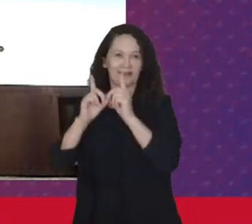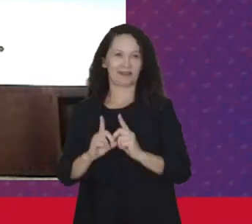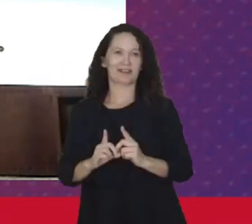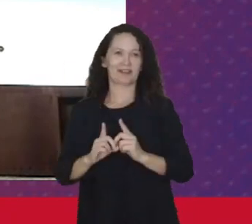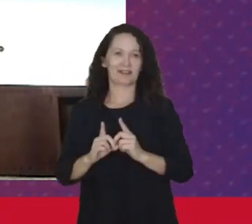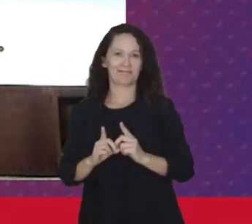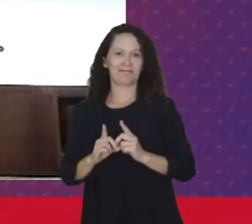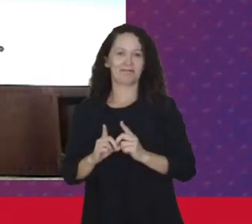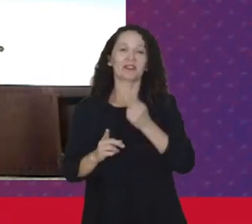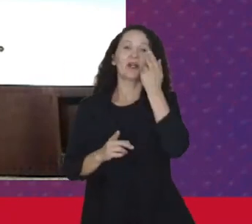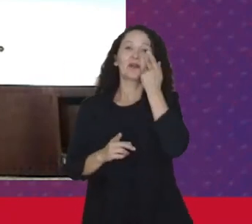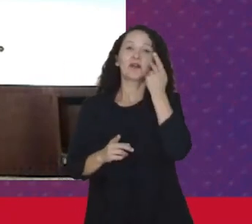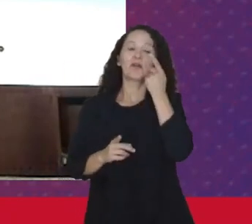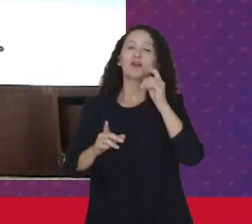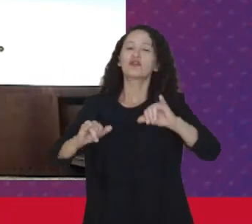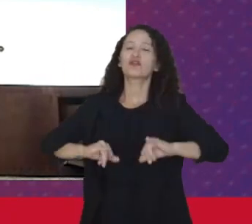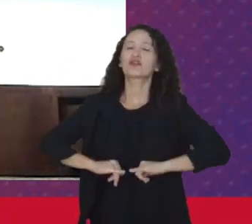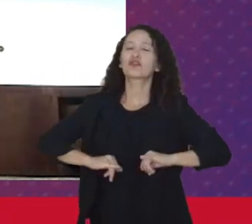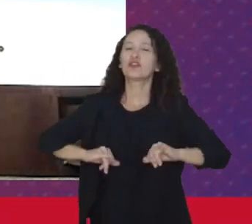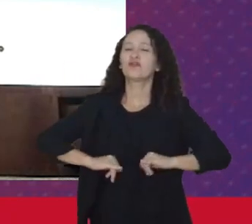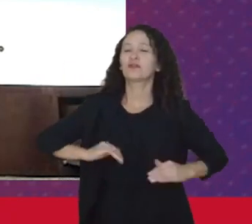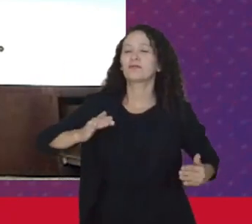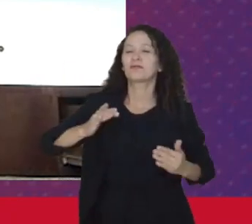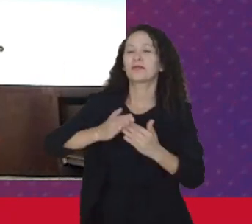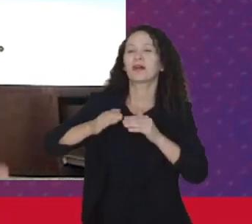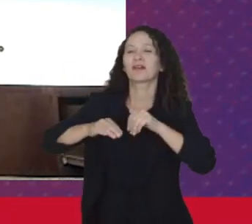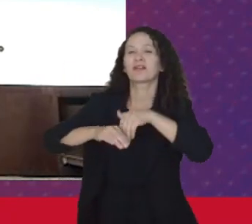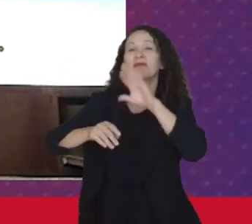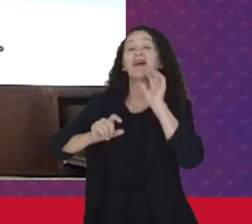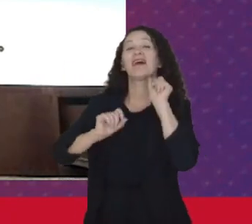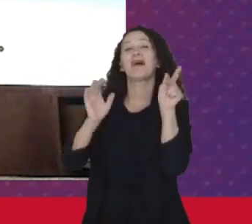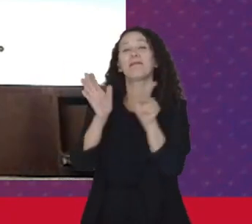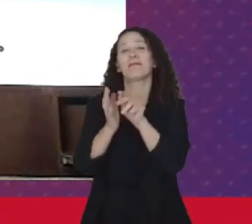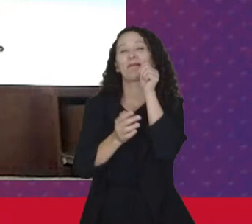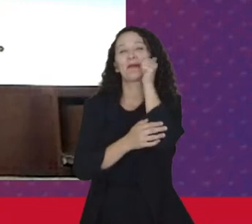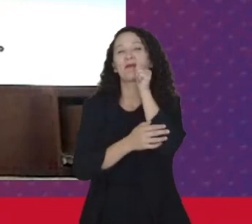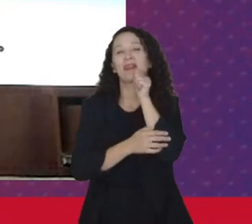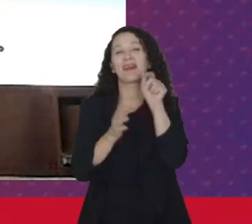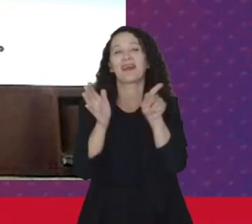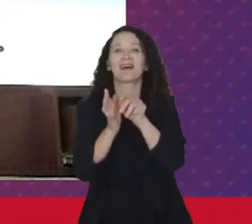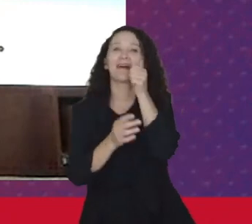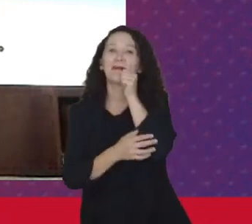deficiência, geralmente quem sofre o maior impacto é a mulher, a mãe.